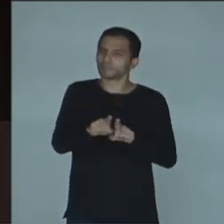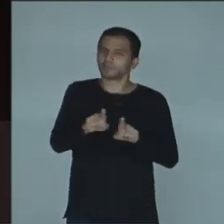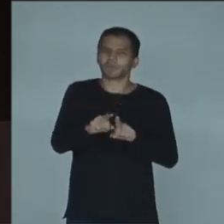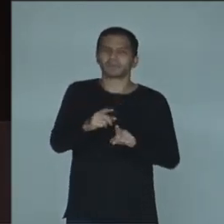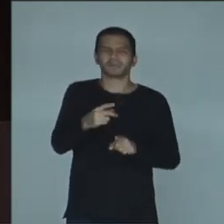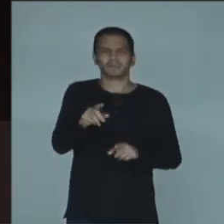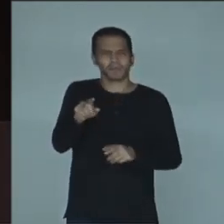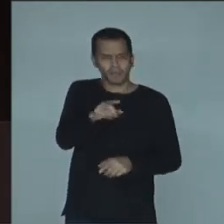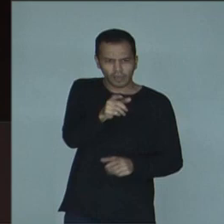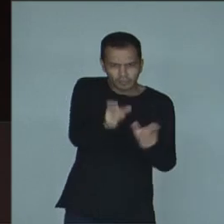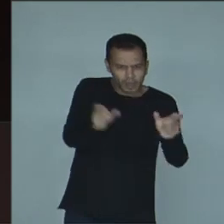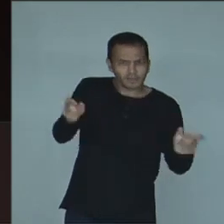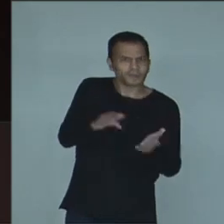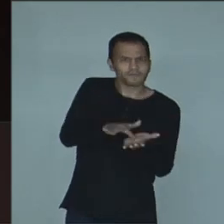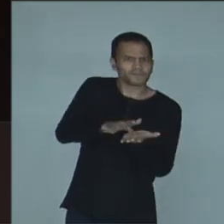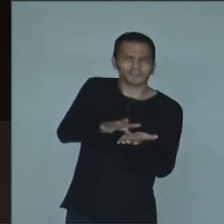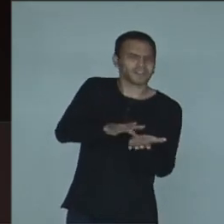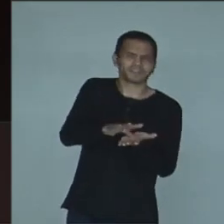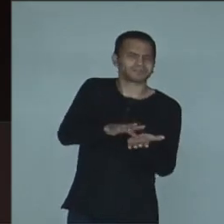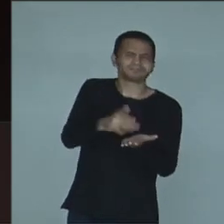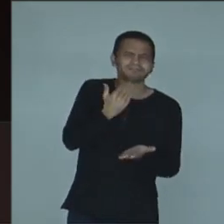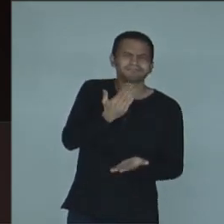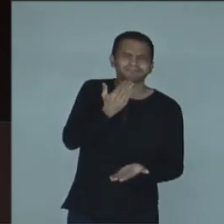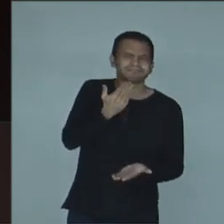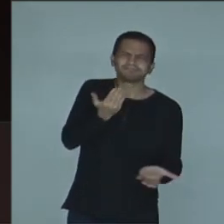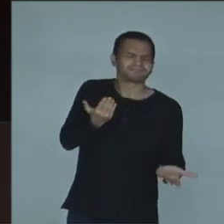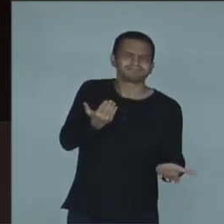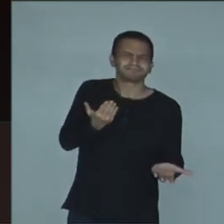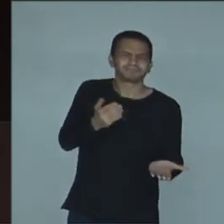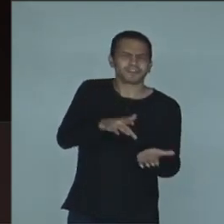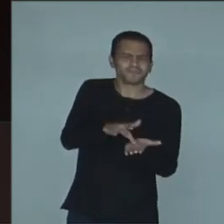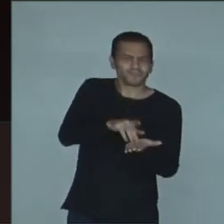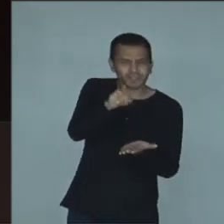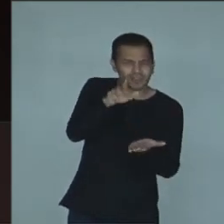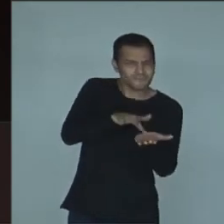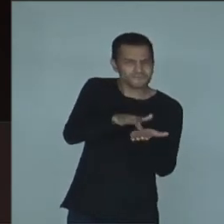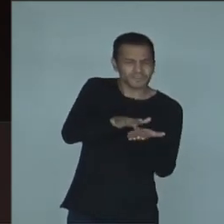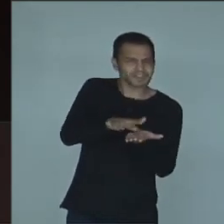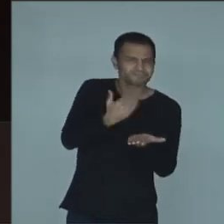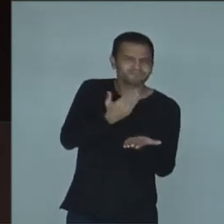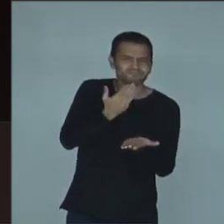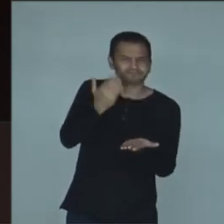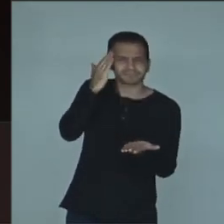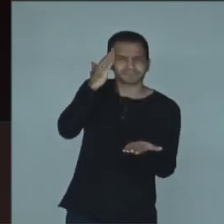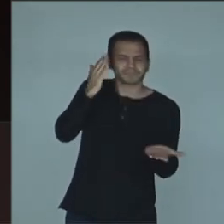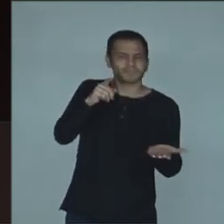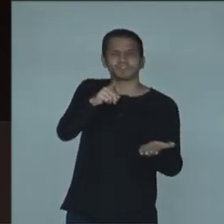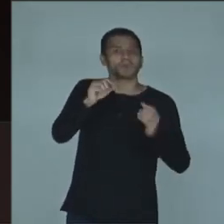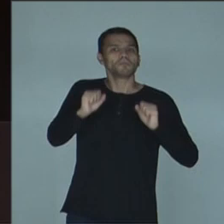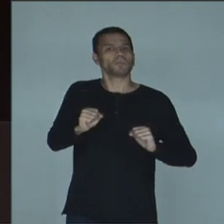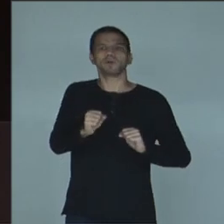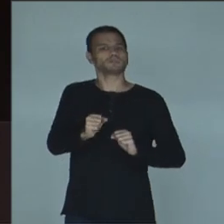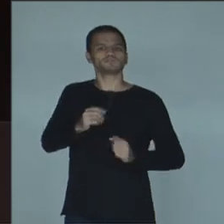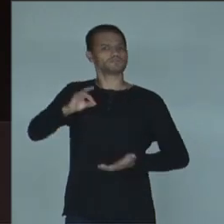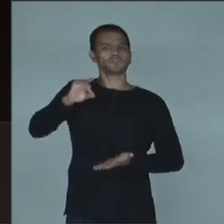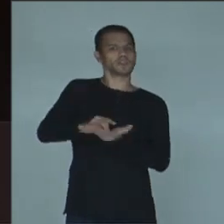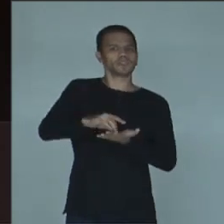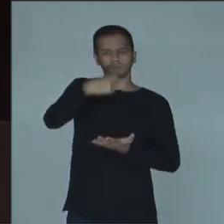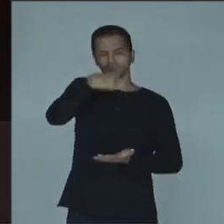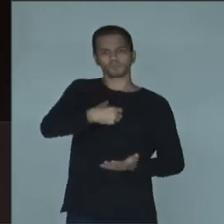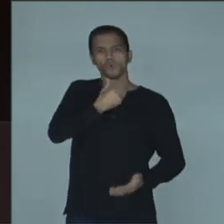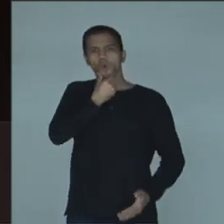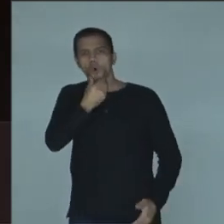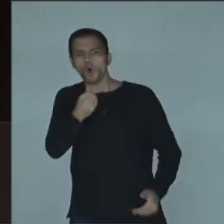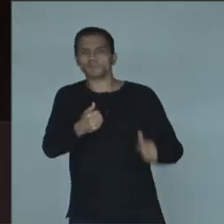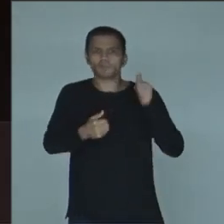por que que a gente insiste em querer fingir que a gente é o que a gente não é é porque a gente não pode ser um homem de vidro uma